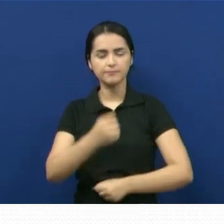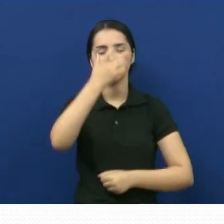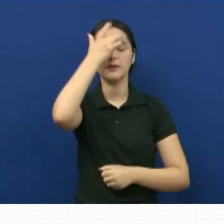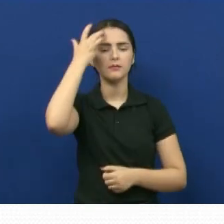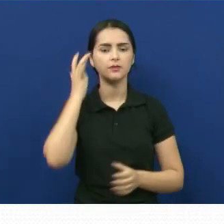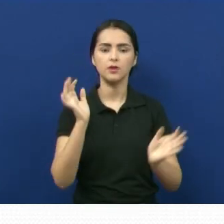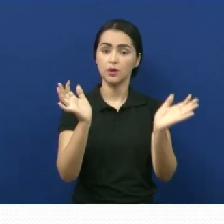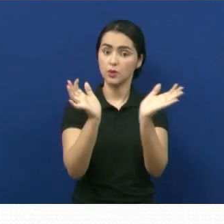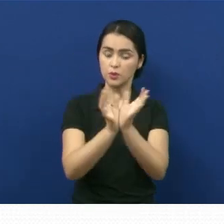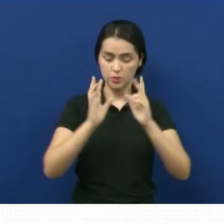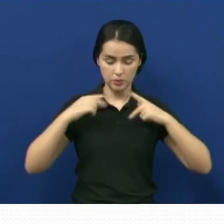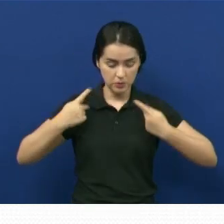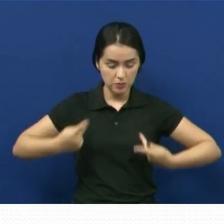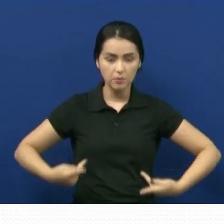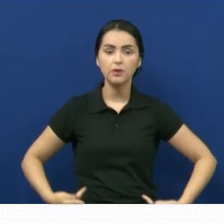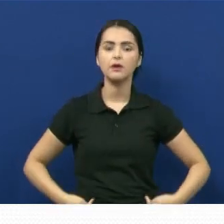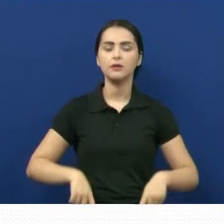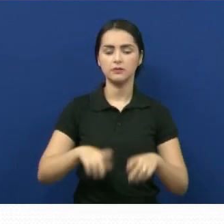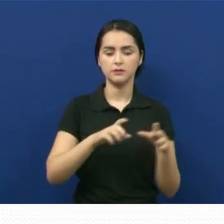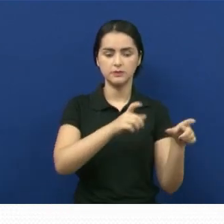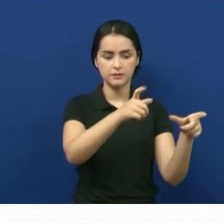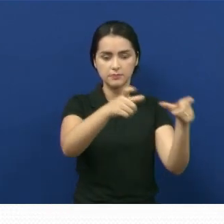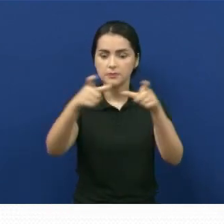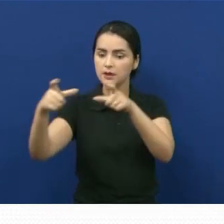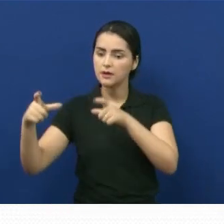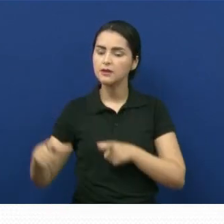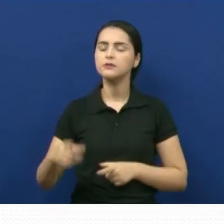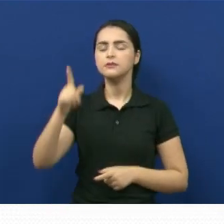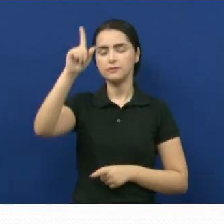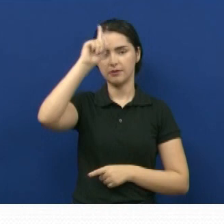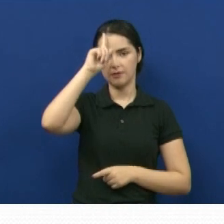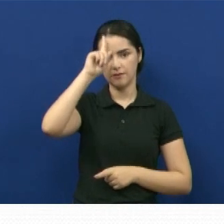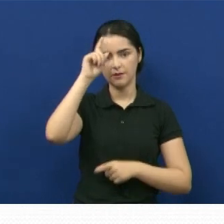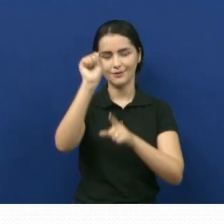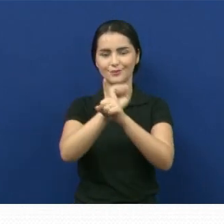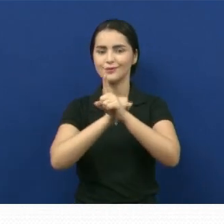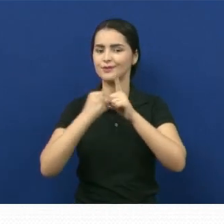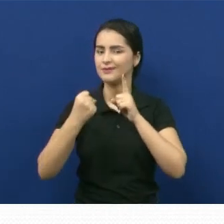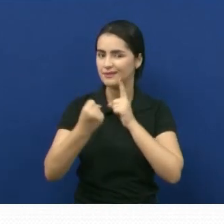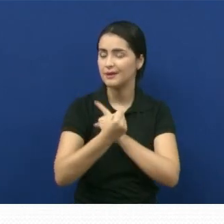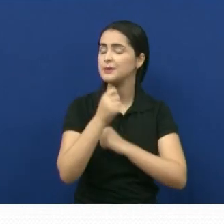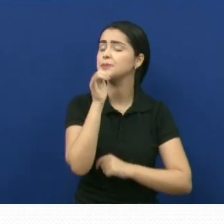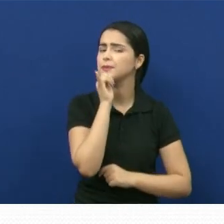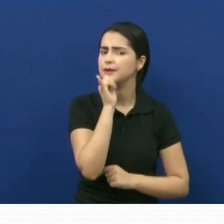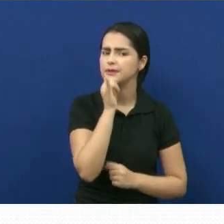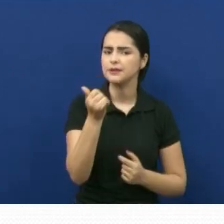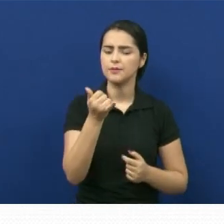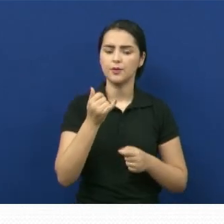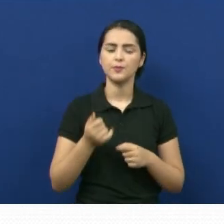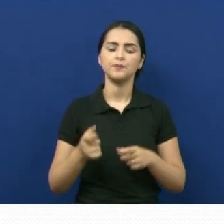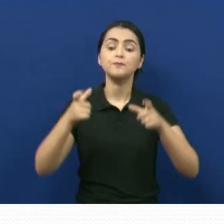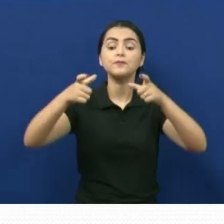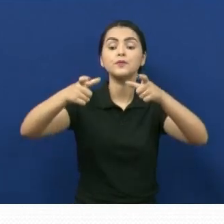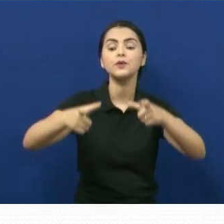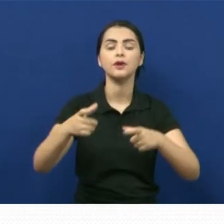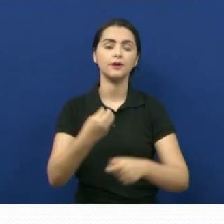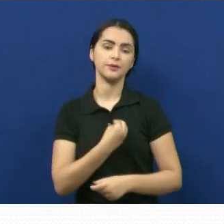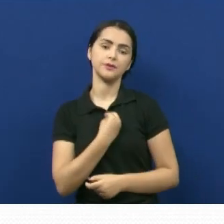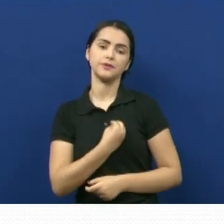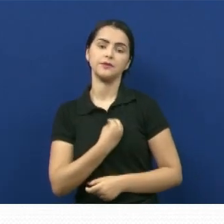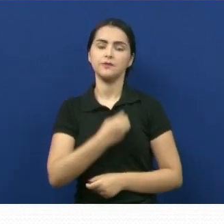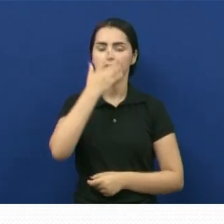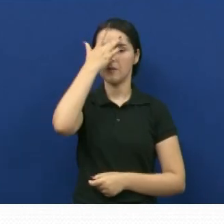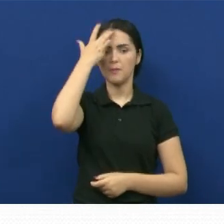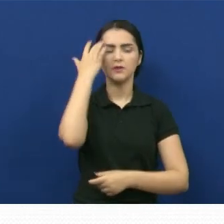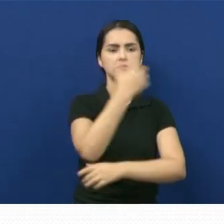grupos humanos, e o espaço que faz parte do cotidiano de uma sociedade. Por exemplo, o lugar em que vive uma comunidade